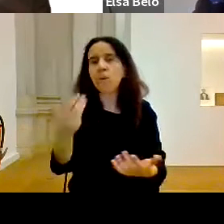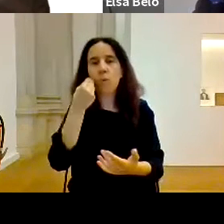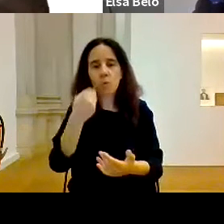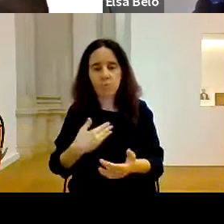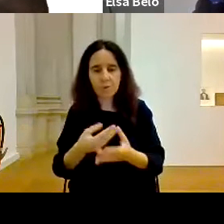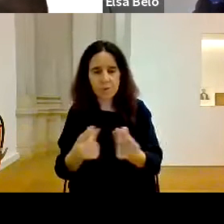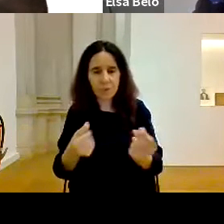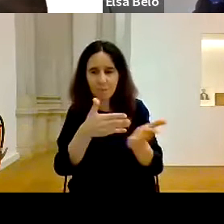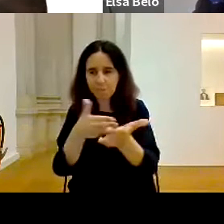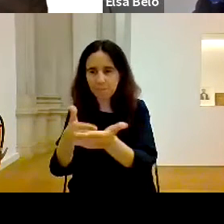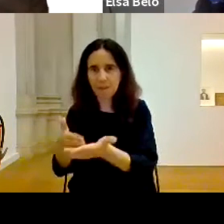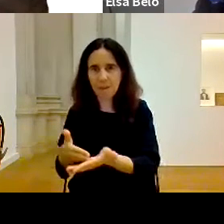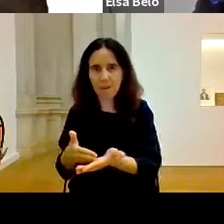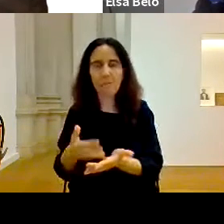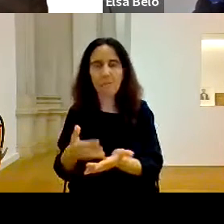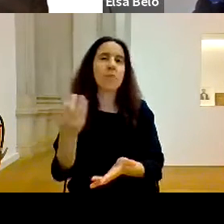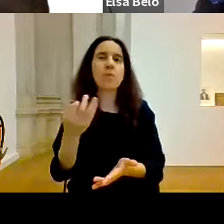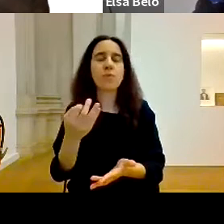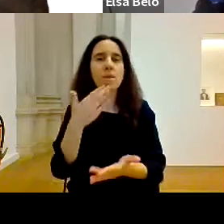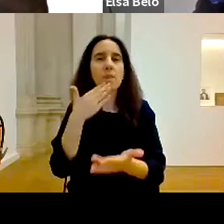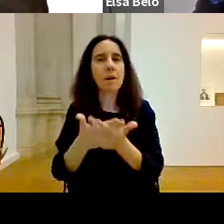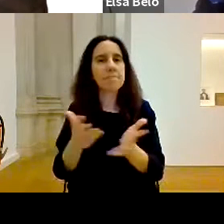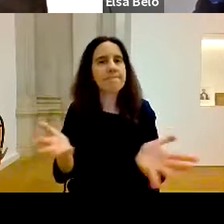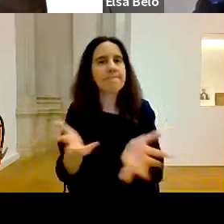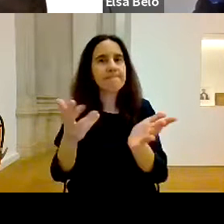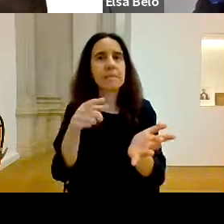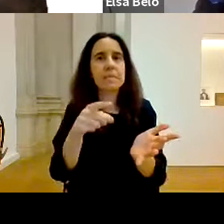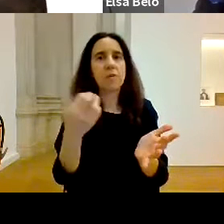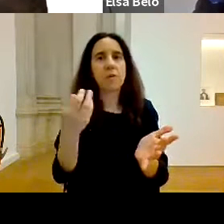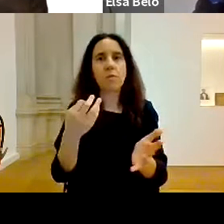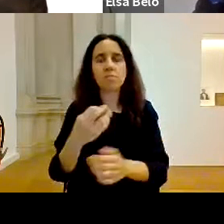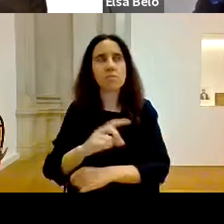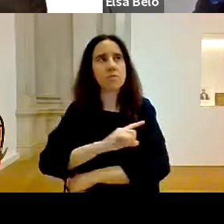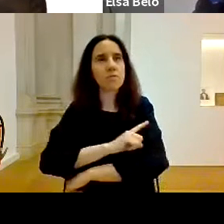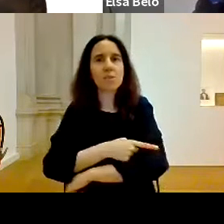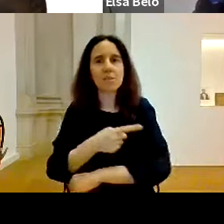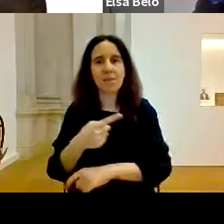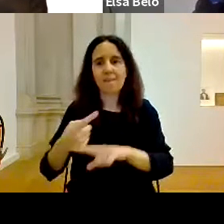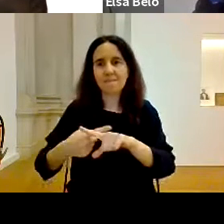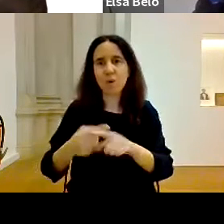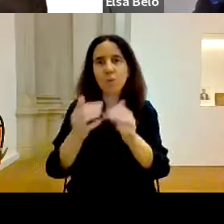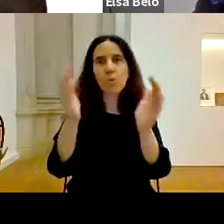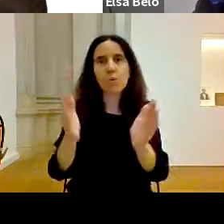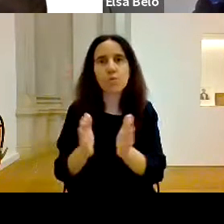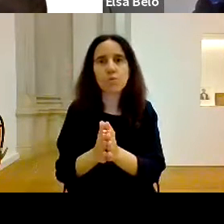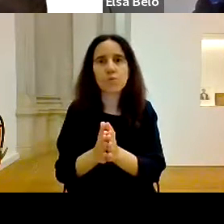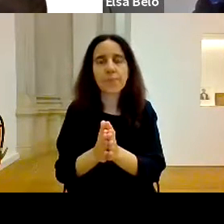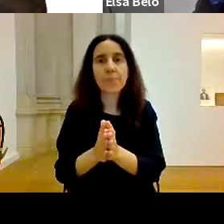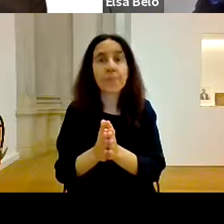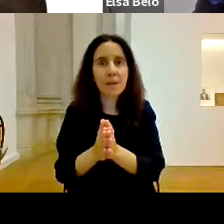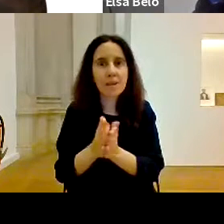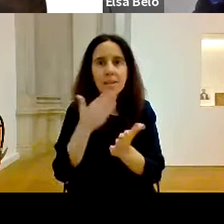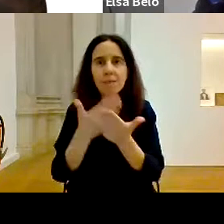esta barreira? E, portanto, houve aqui um empurrão, uma força que motivou todos a chegar